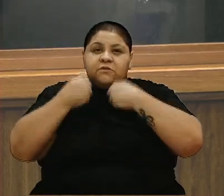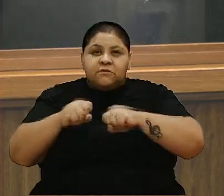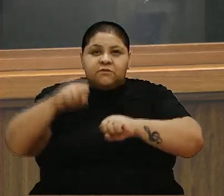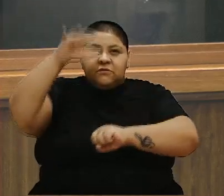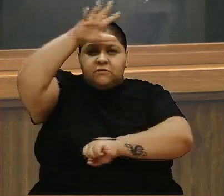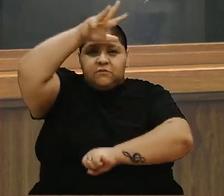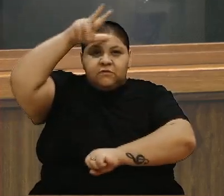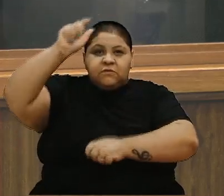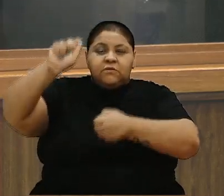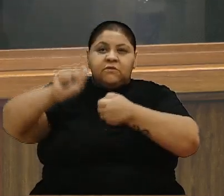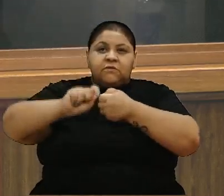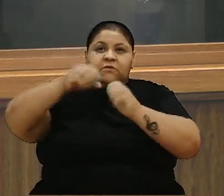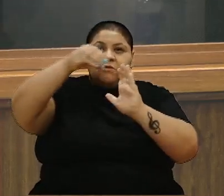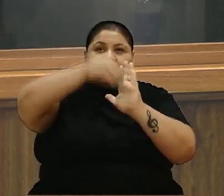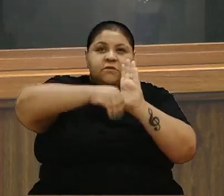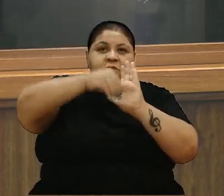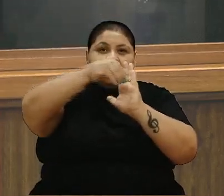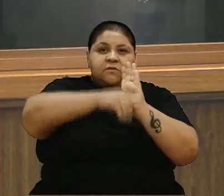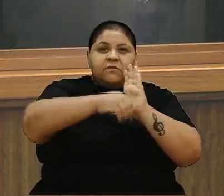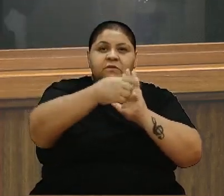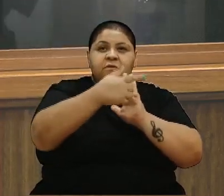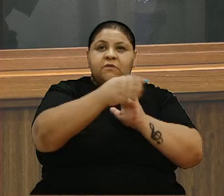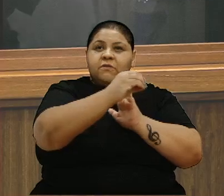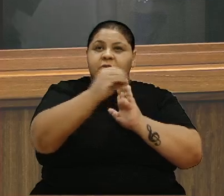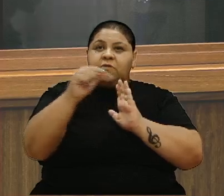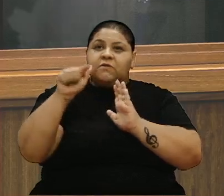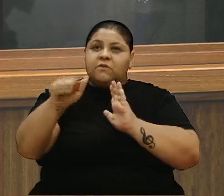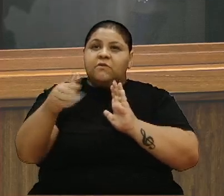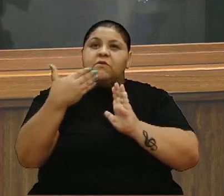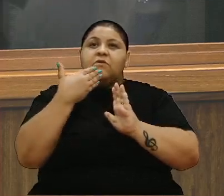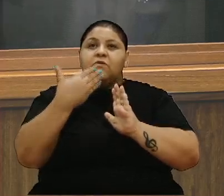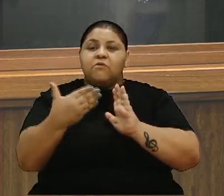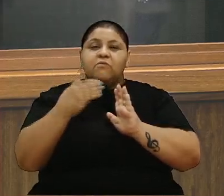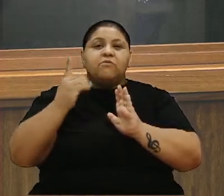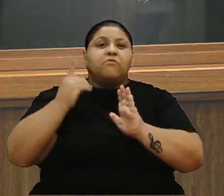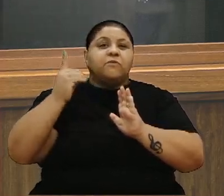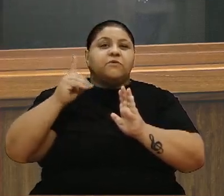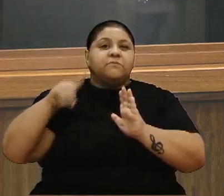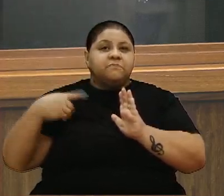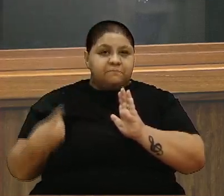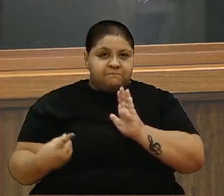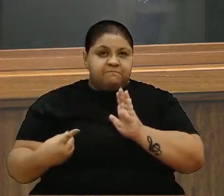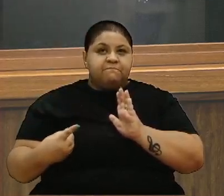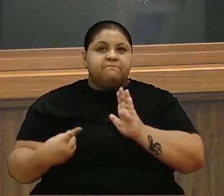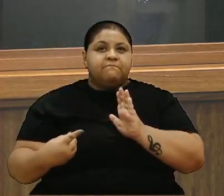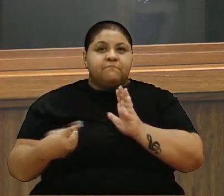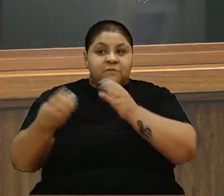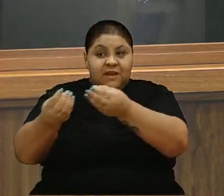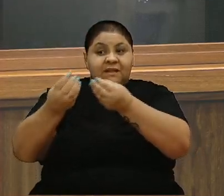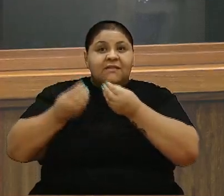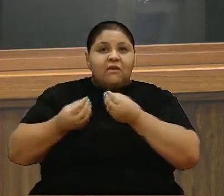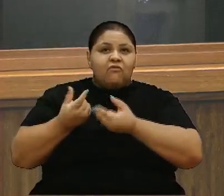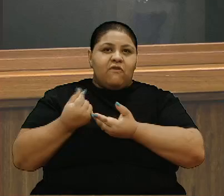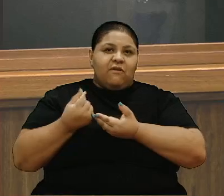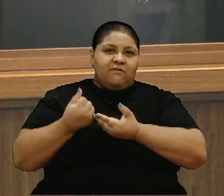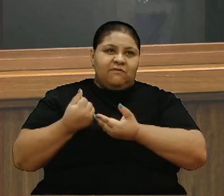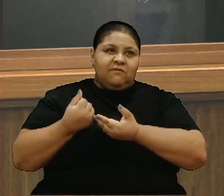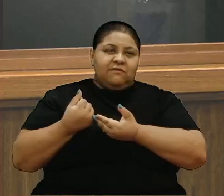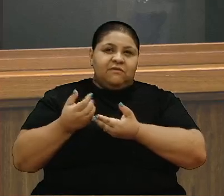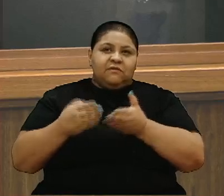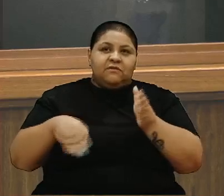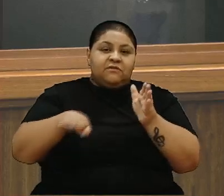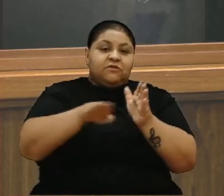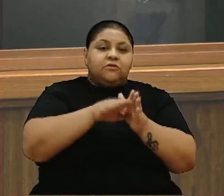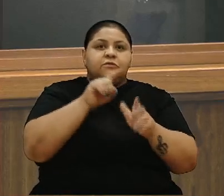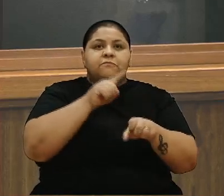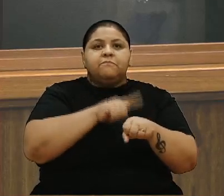executivo fez o orçamento de 700 mil, foi o que eu pedi para a deputada Denise, e ela deu esse valor. Quando chegou na